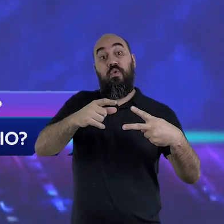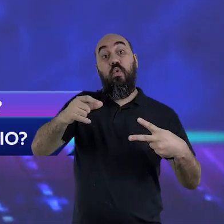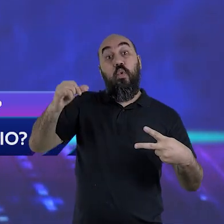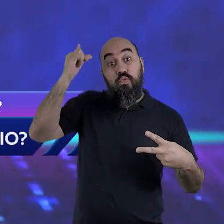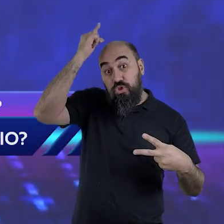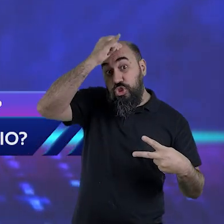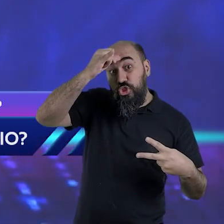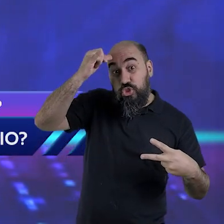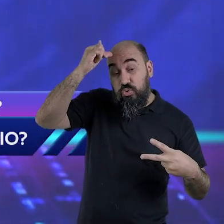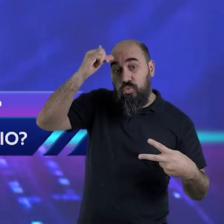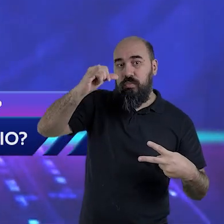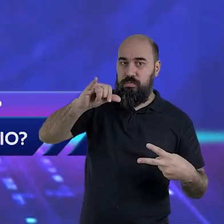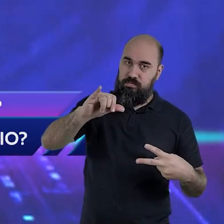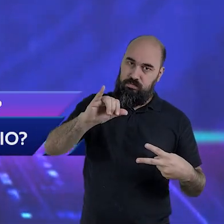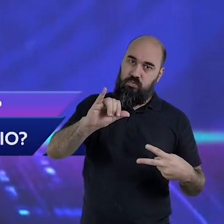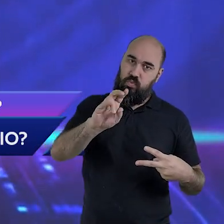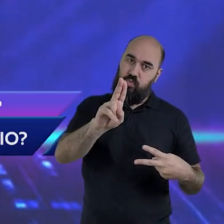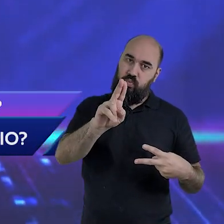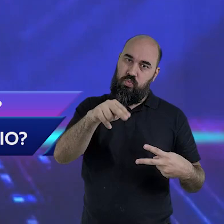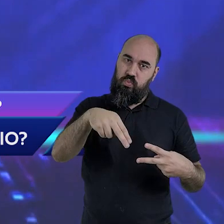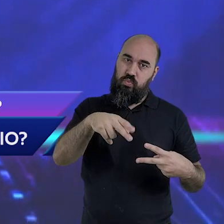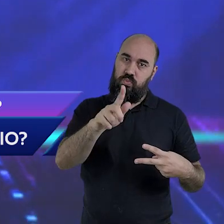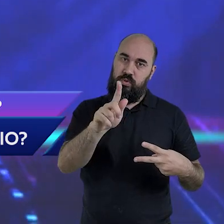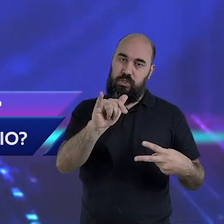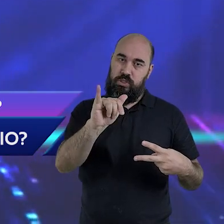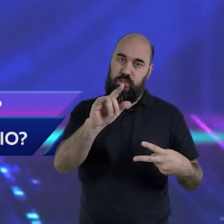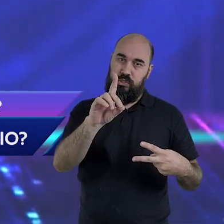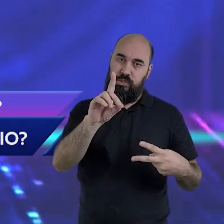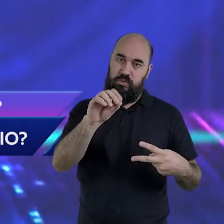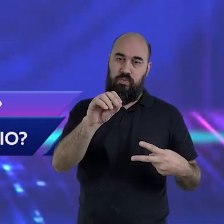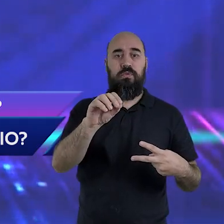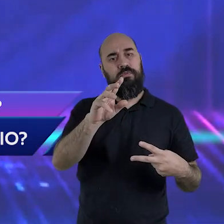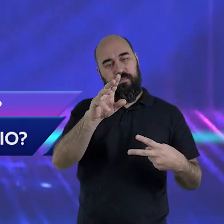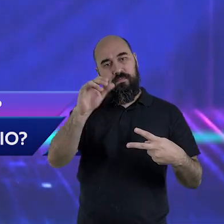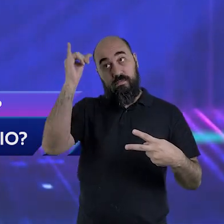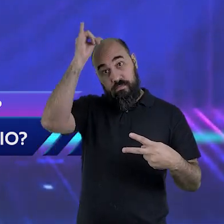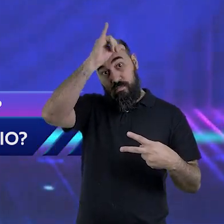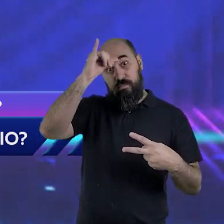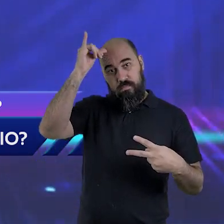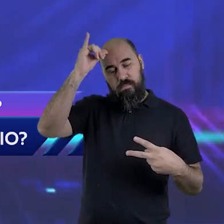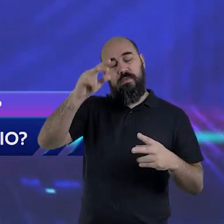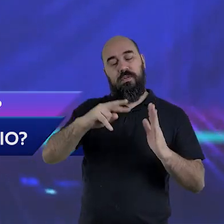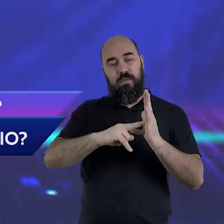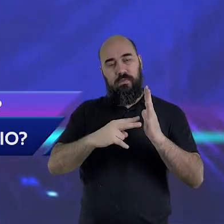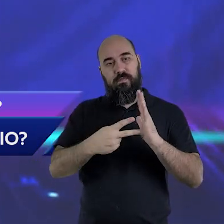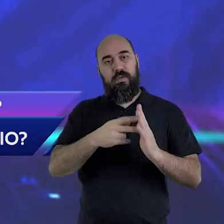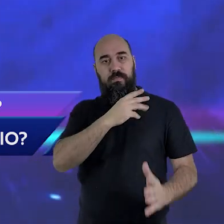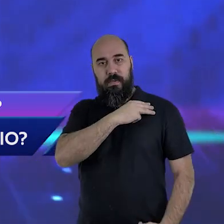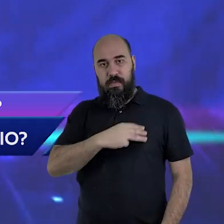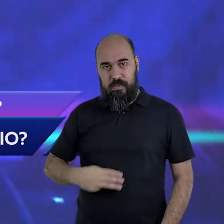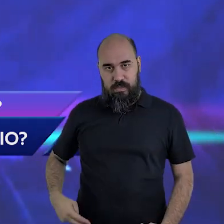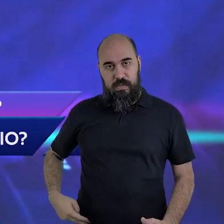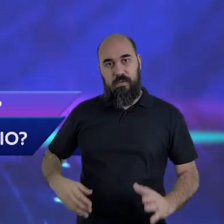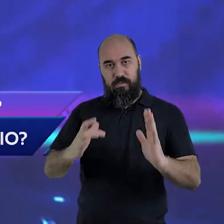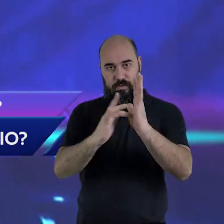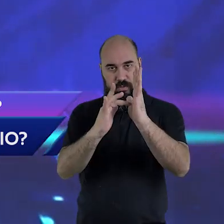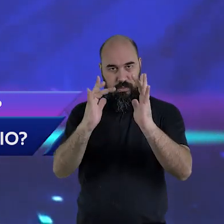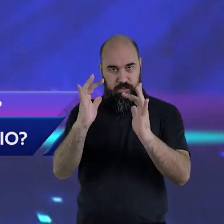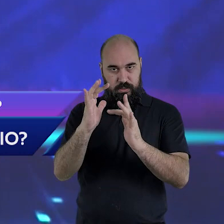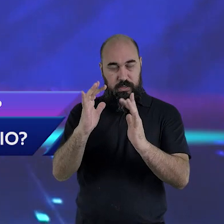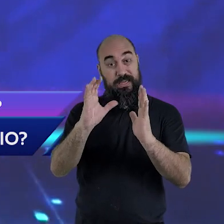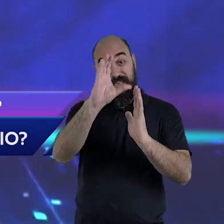ungido. Ungido também significa Messias, que também significa Cristo. Ou seja,